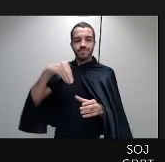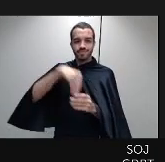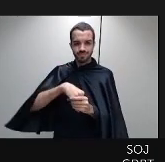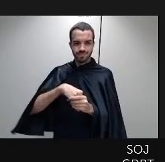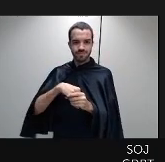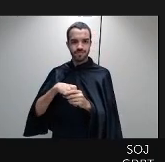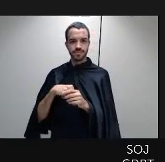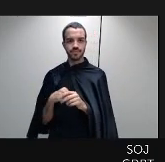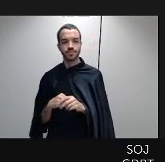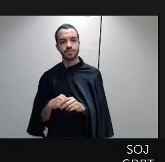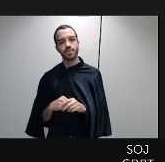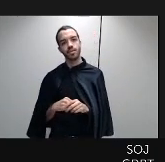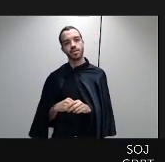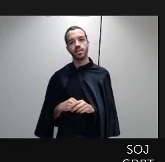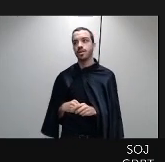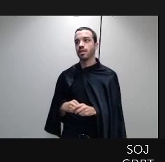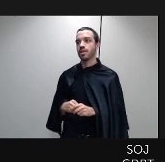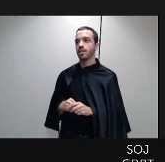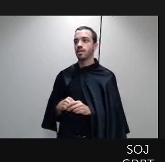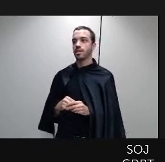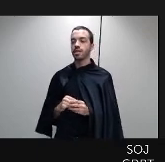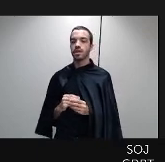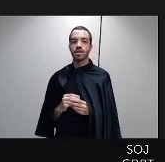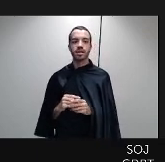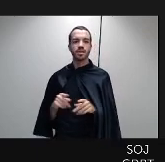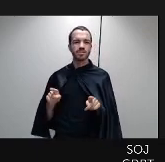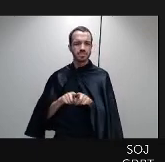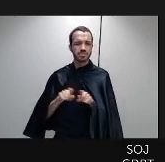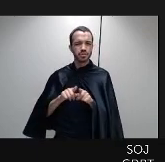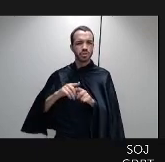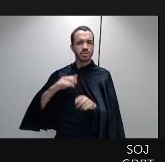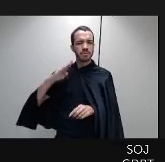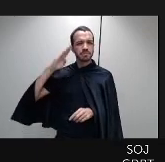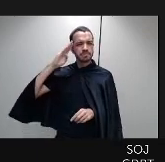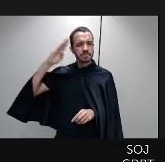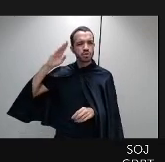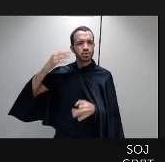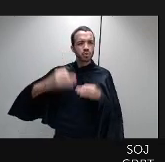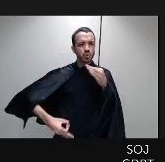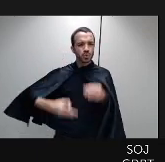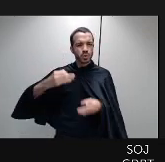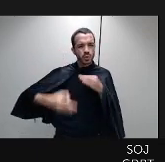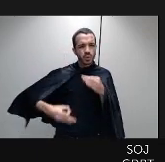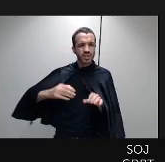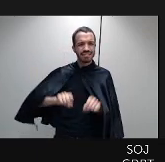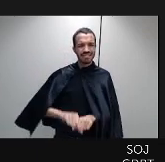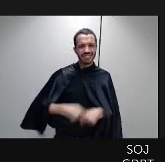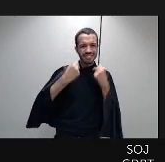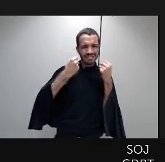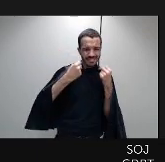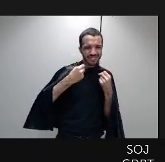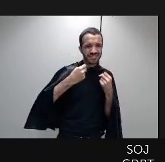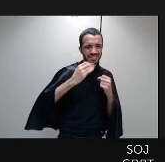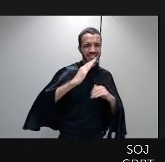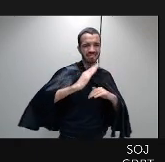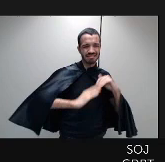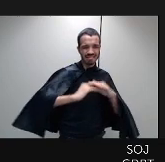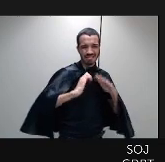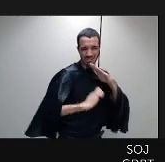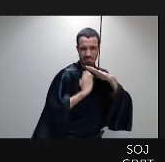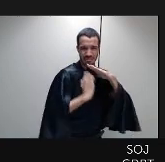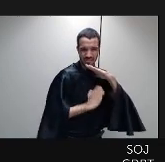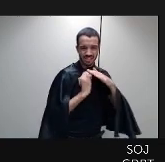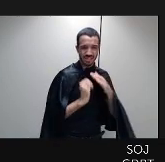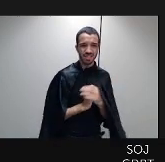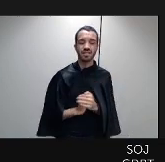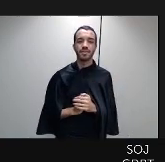habilitação do crédito tributário do juízo Universal da Falência Desde que não exista constrição nos está garantir nas ondas